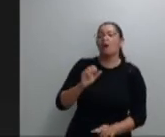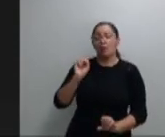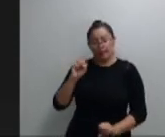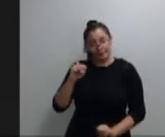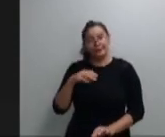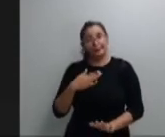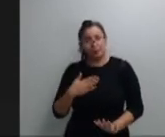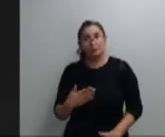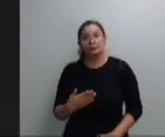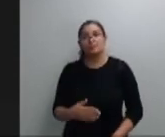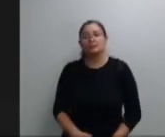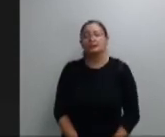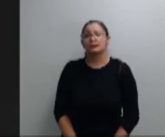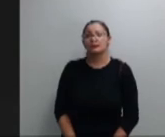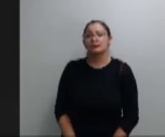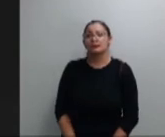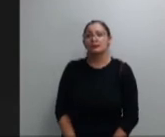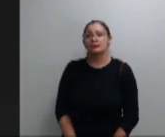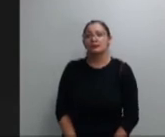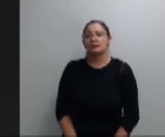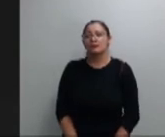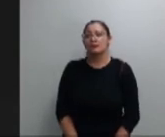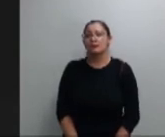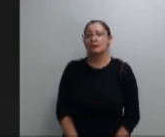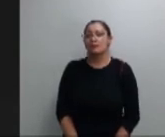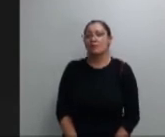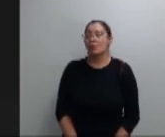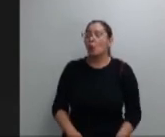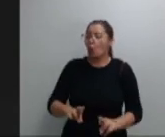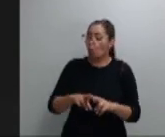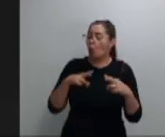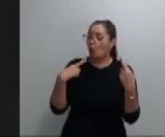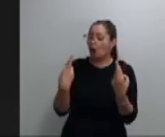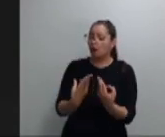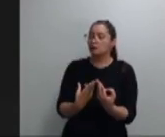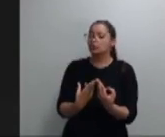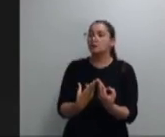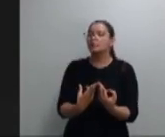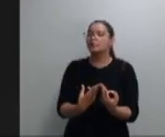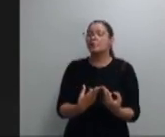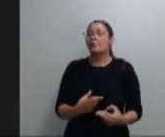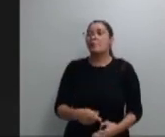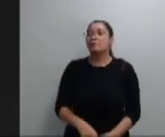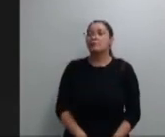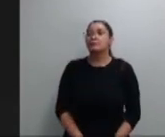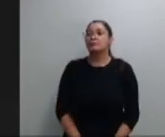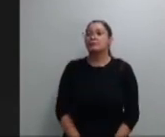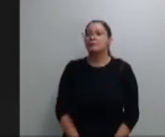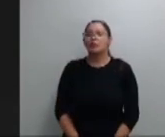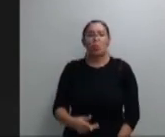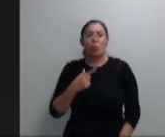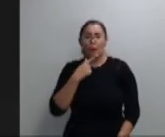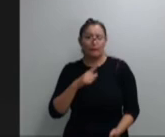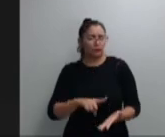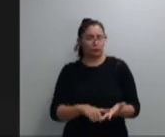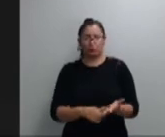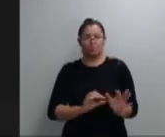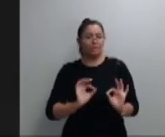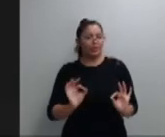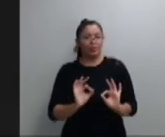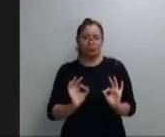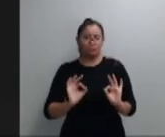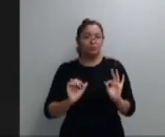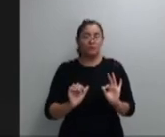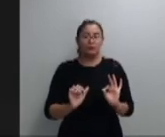que eu quero lhe fazer é com relação a não é para discordar do vossa excelência vossa